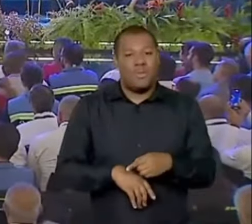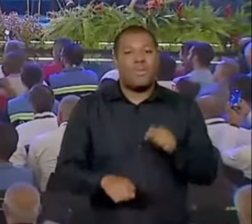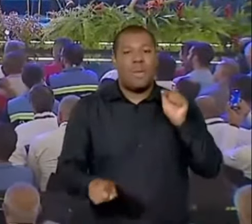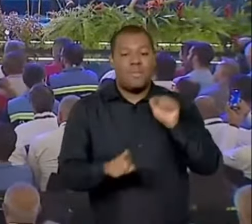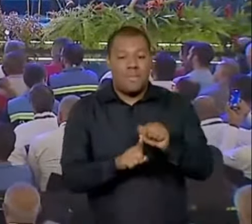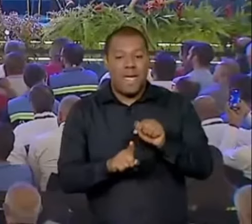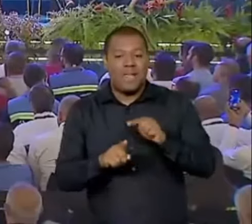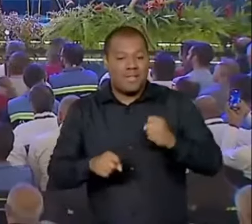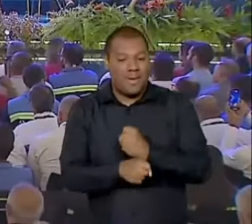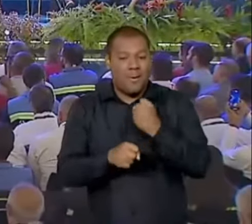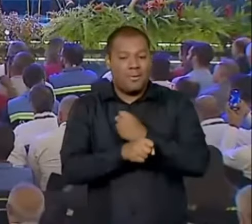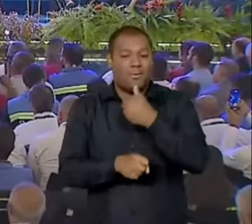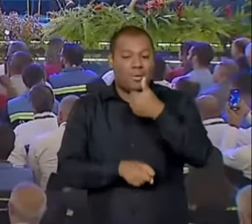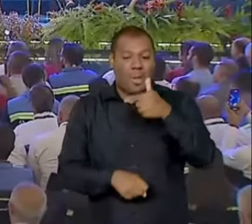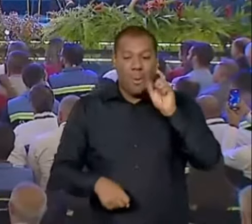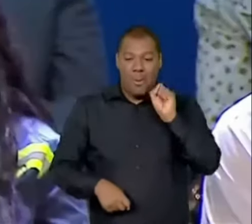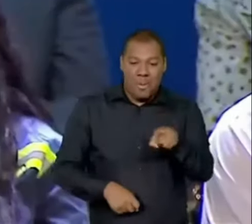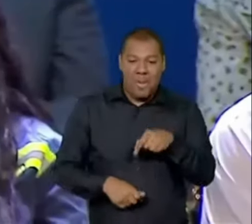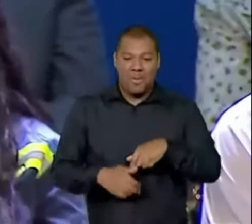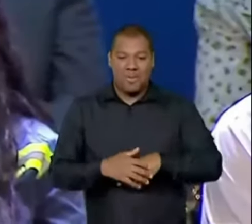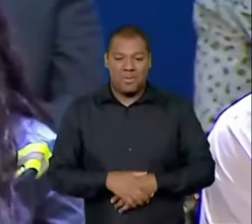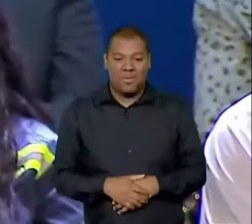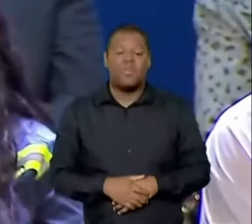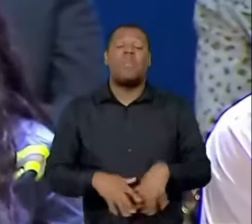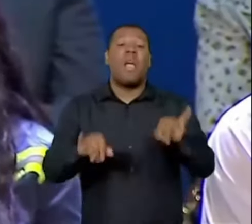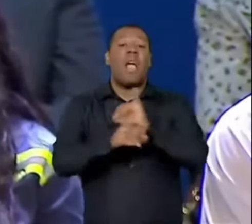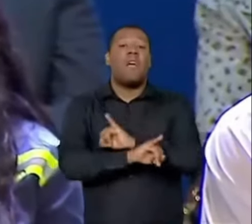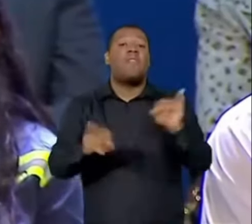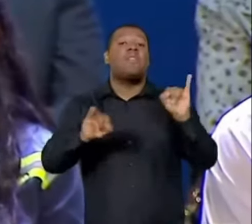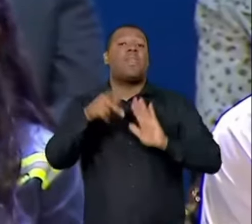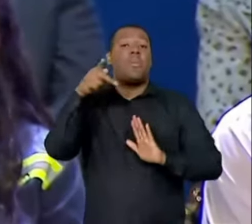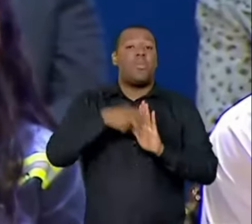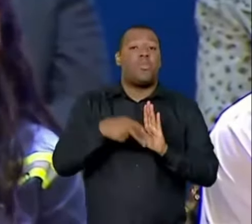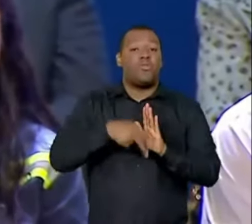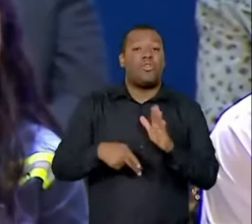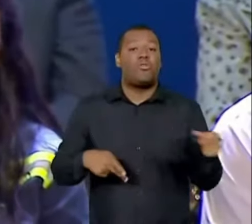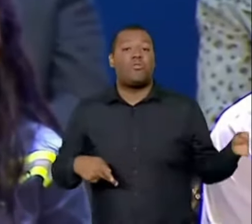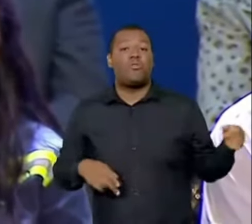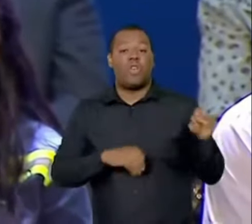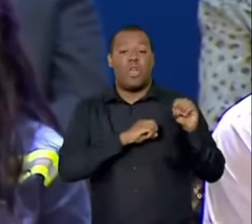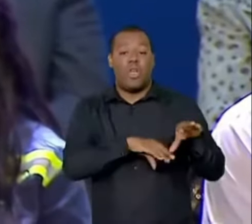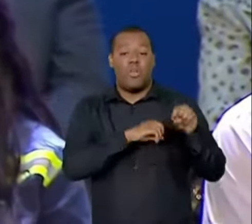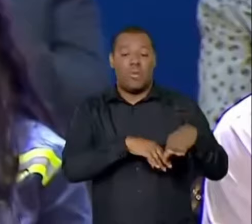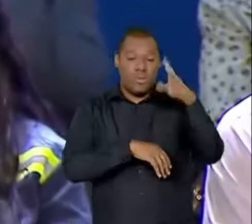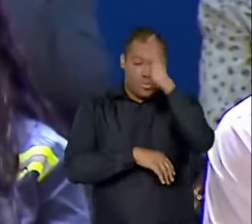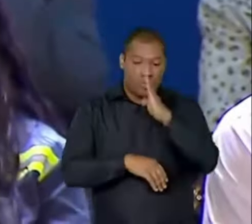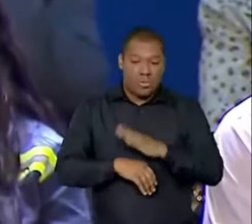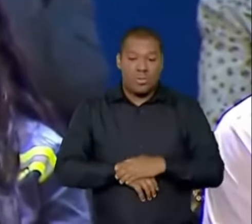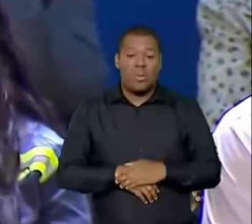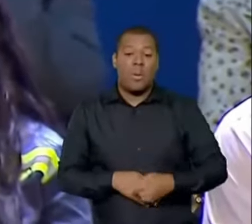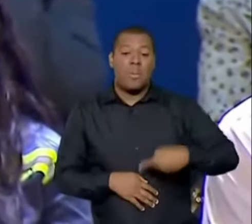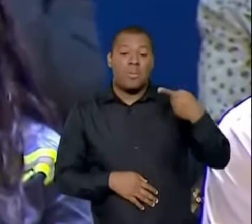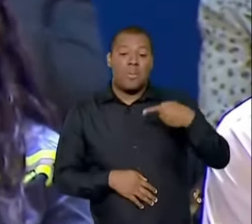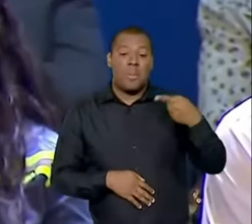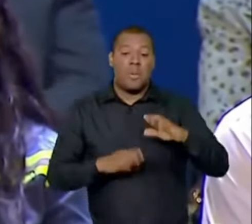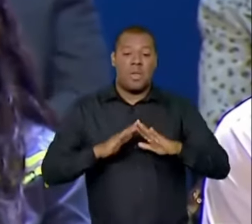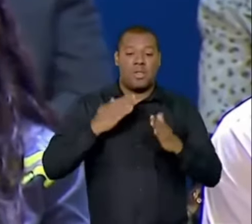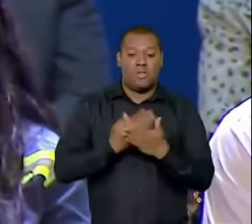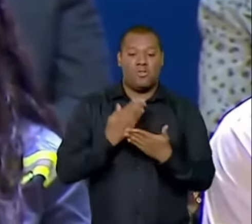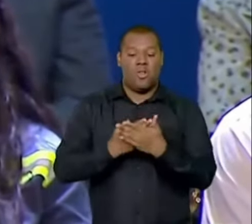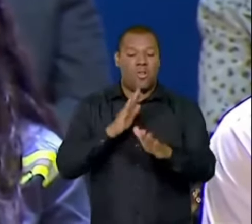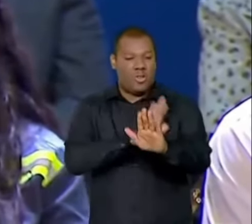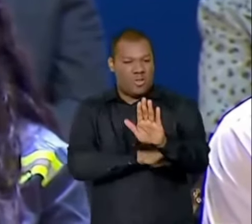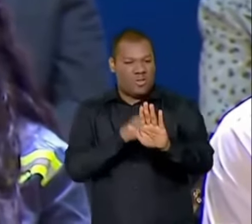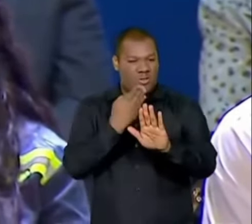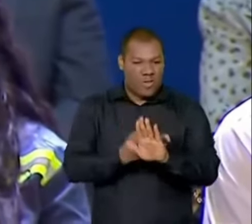nós anunciamos um programa que é uma revolução na educação brasileira. Primeira escola de tempo integral. Nós